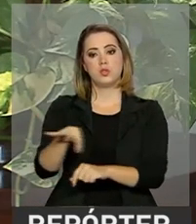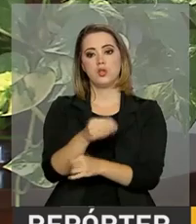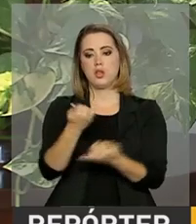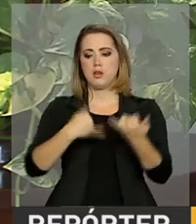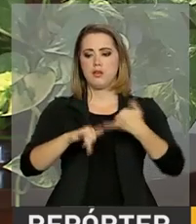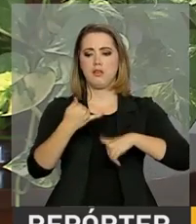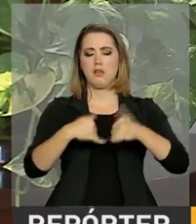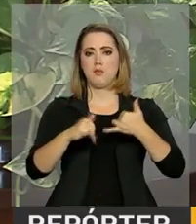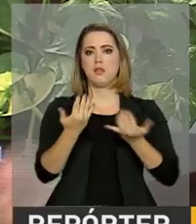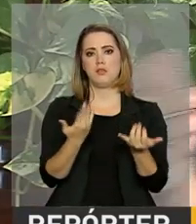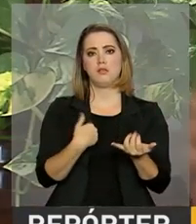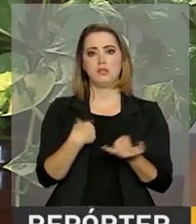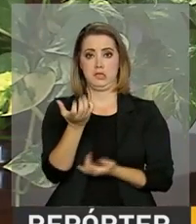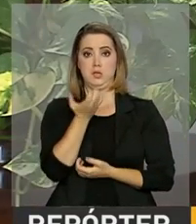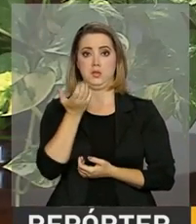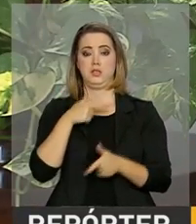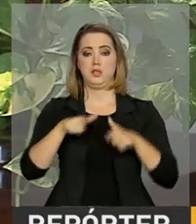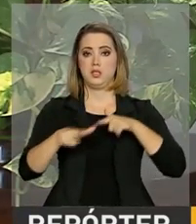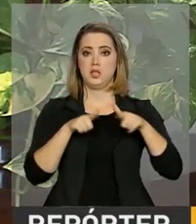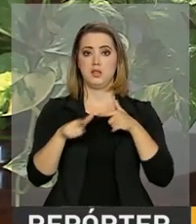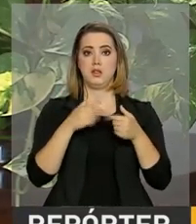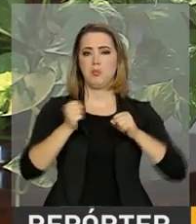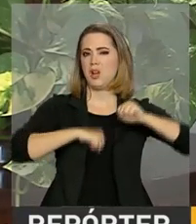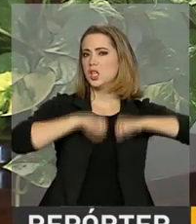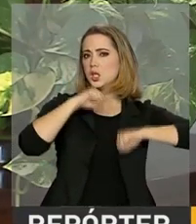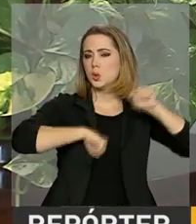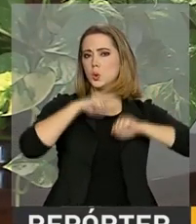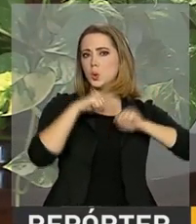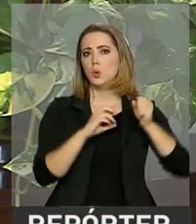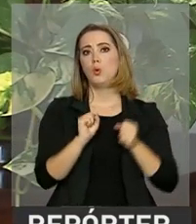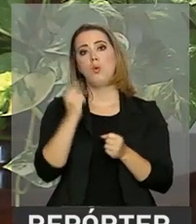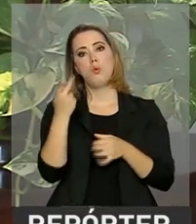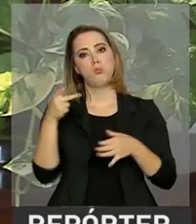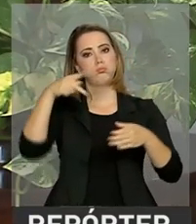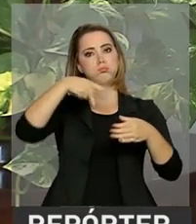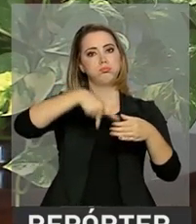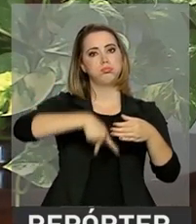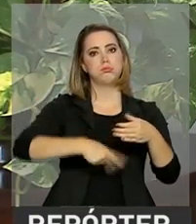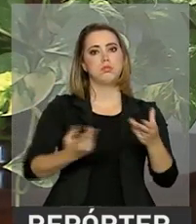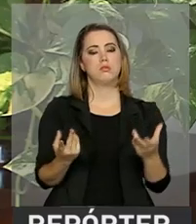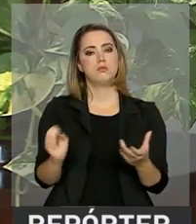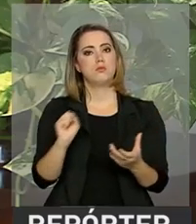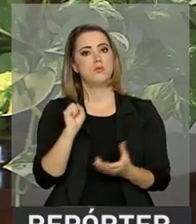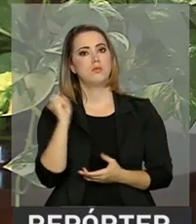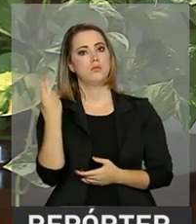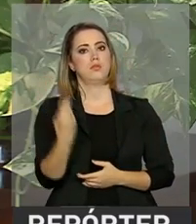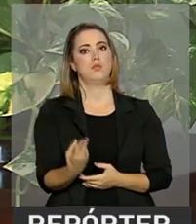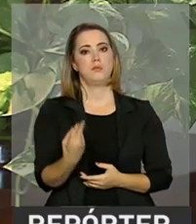mais prático como indústria ou naquelas plataformas de petróleo ou